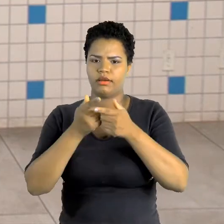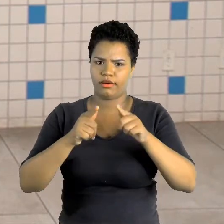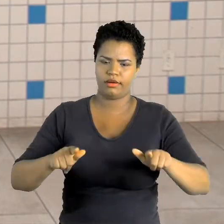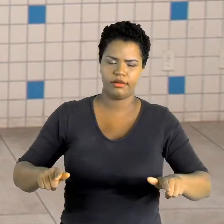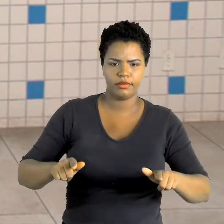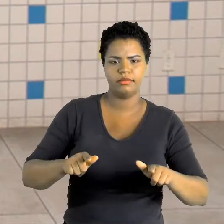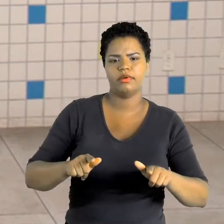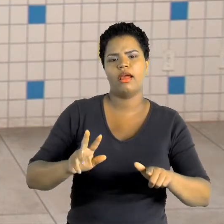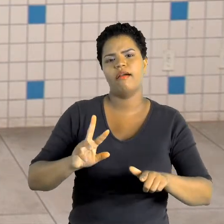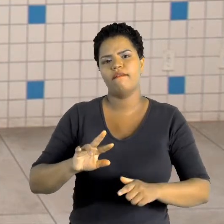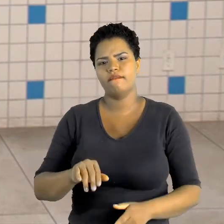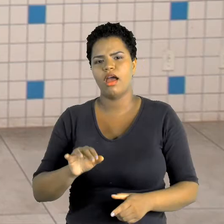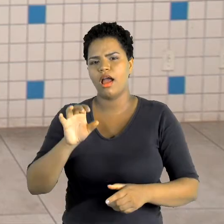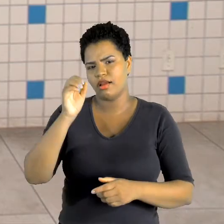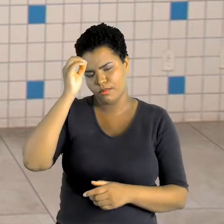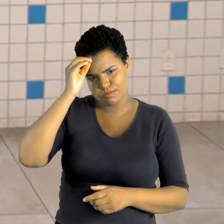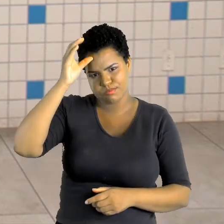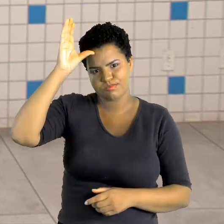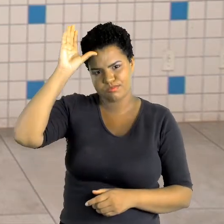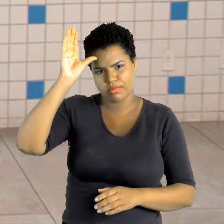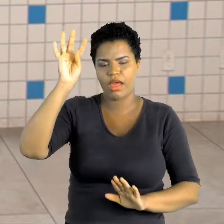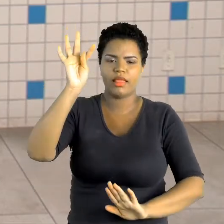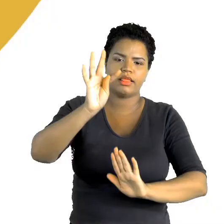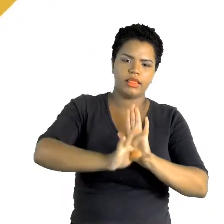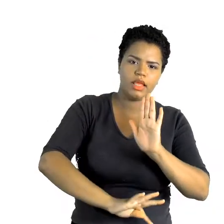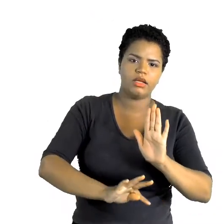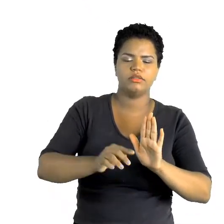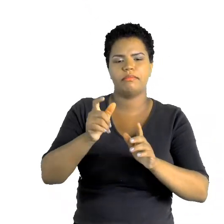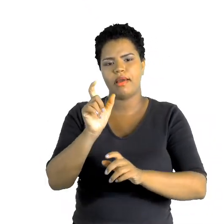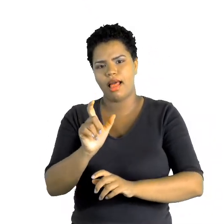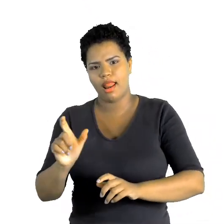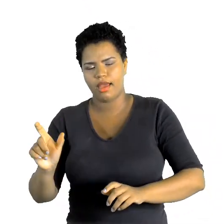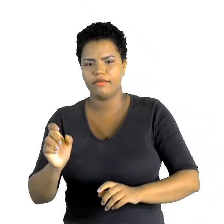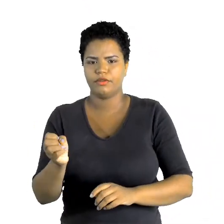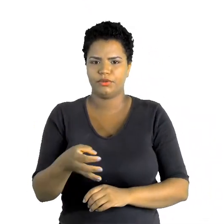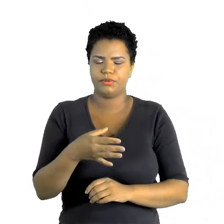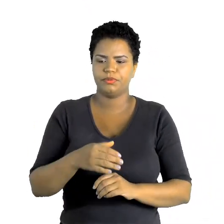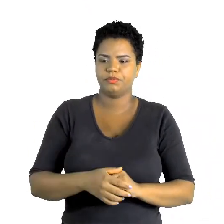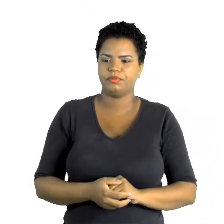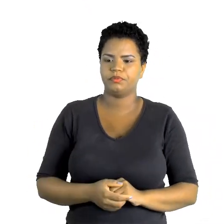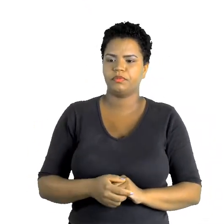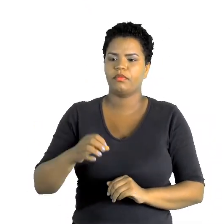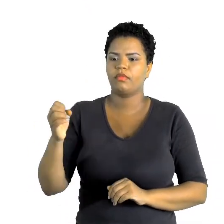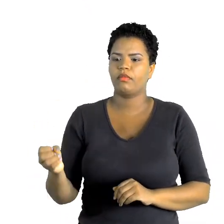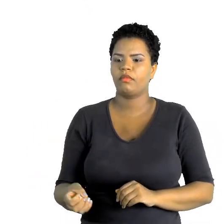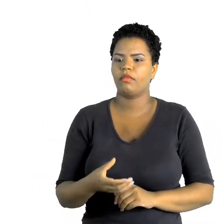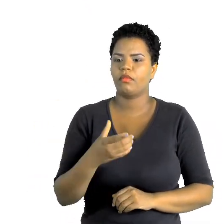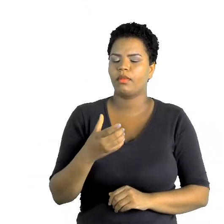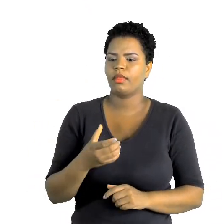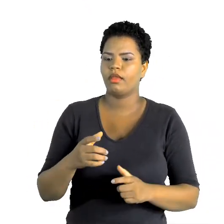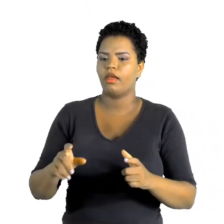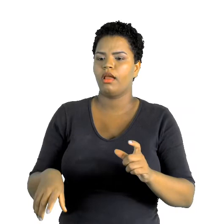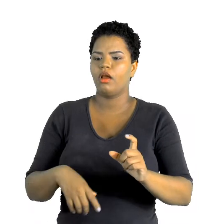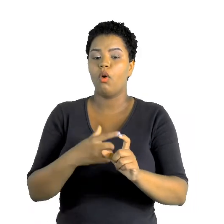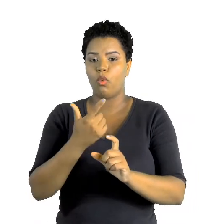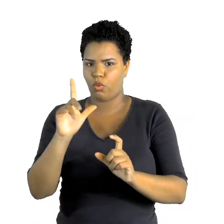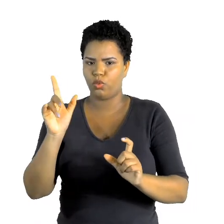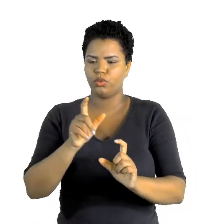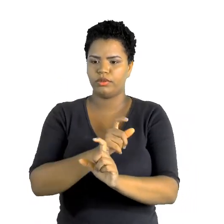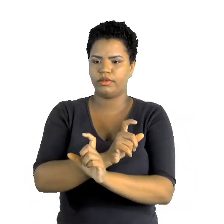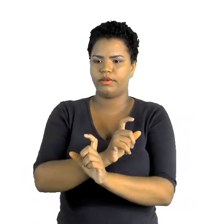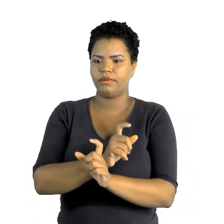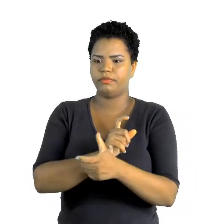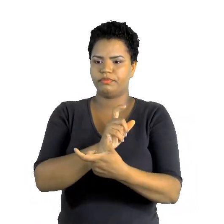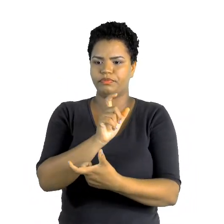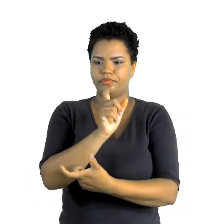suas palavras, os seus textos, ok, guys? Então, aqui nós temos uma outra estrutura, ré. Ré indica repetição. Então, se